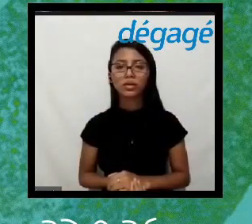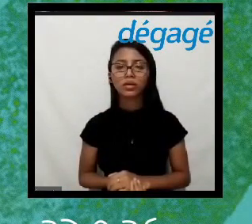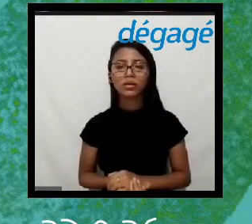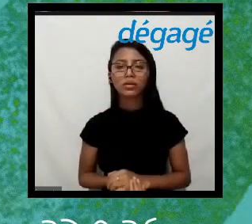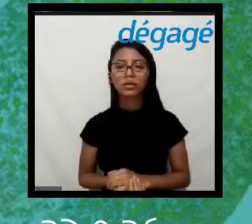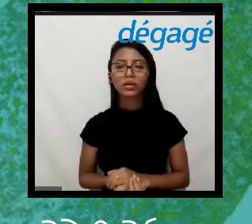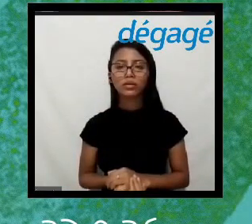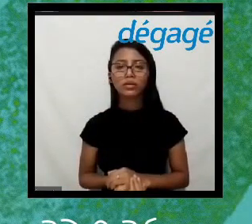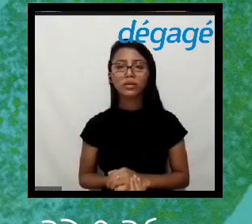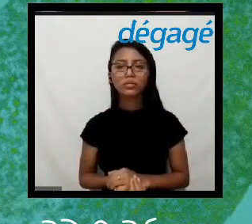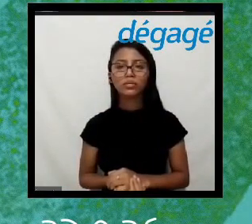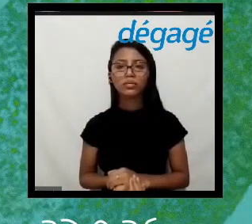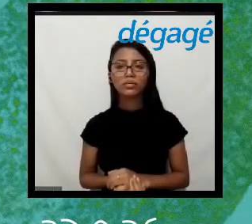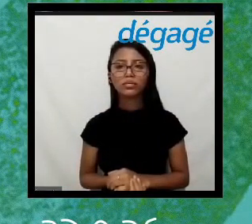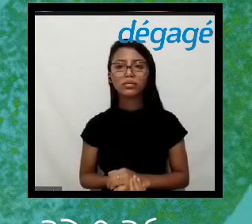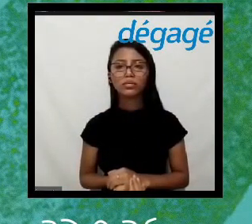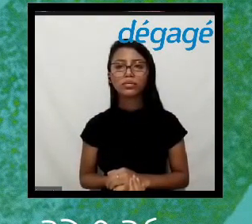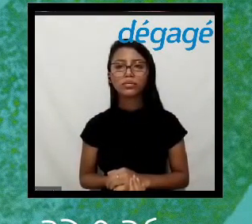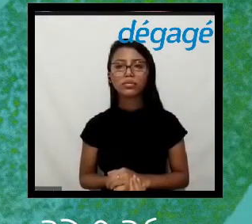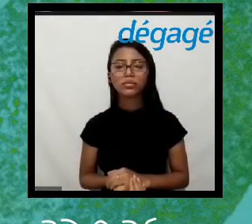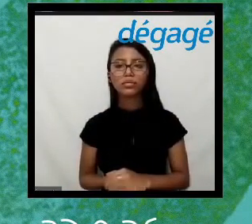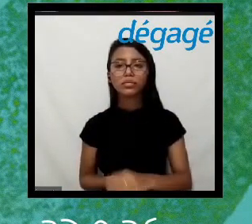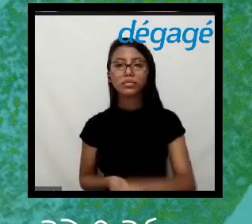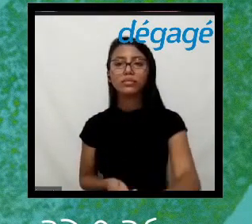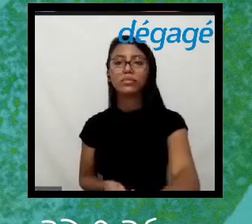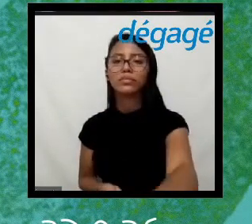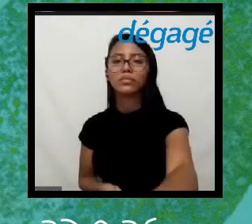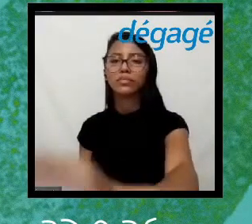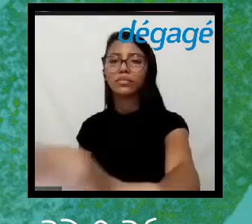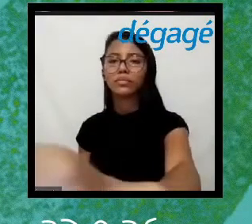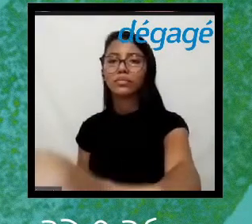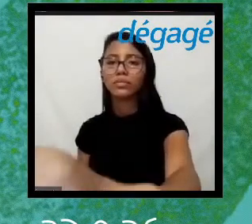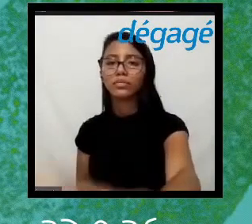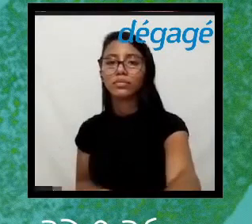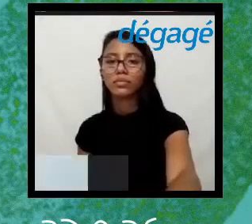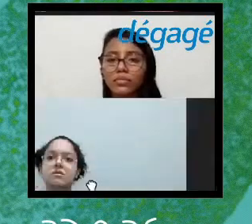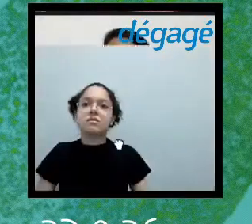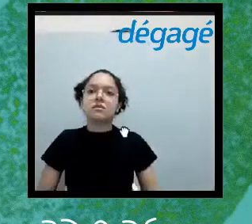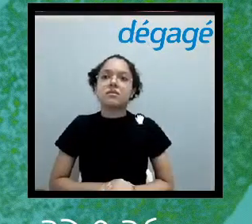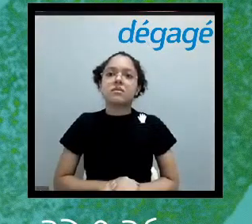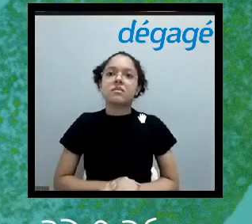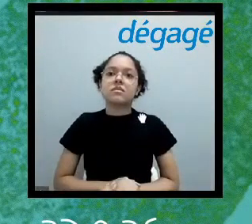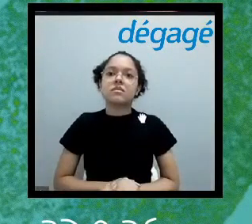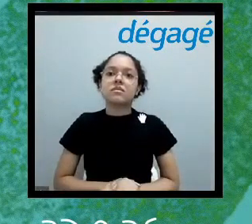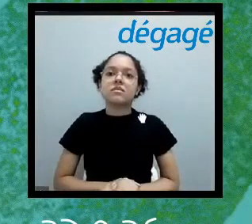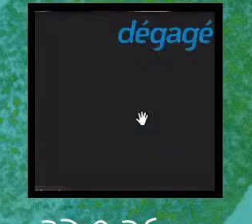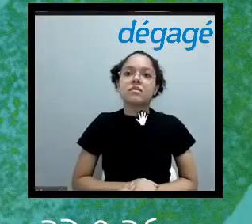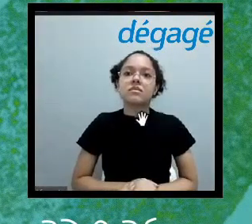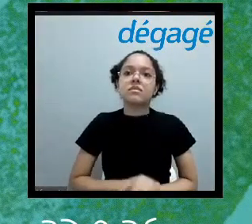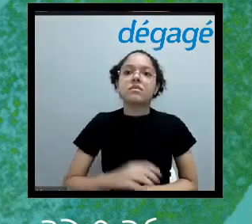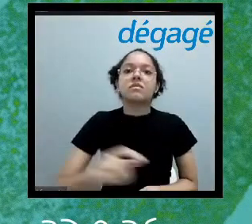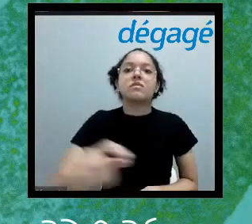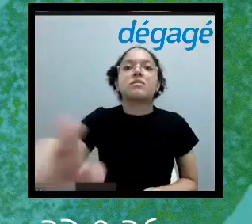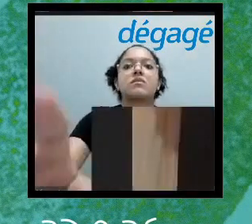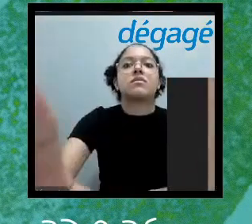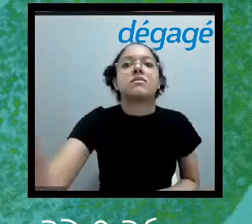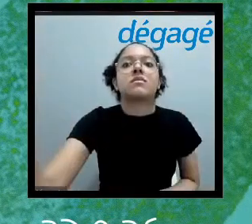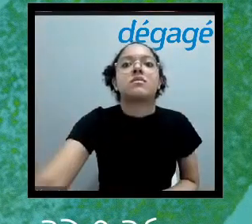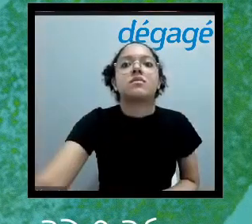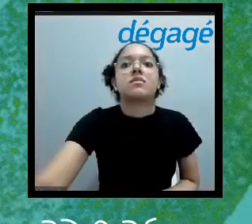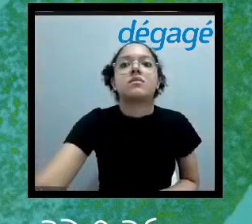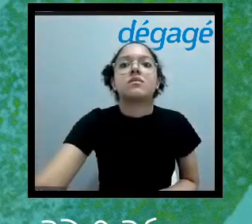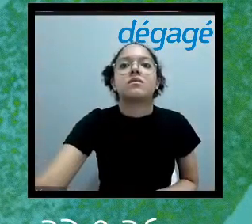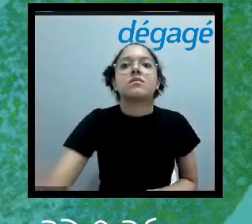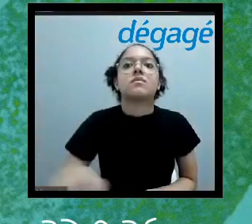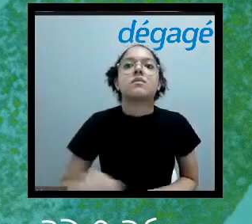na construção dessa sociedade se a gente está entendendo que a educação é uma parte importante da base estruturante da sociedade, né?